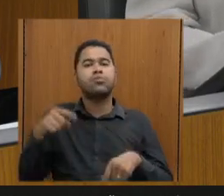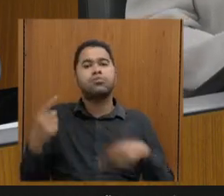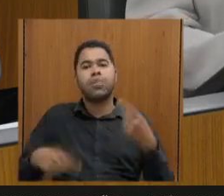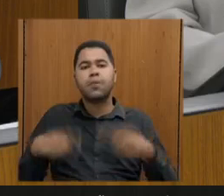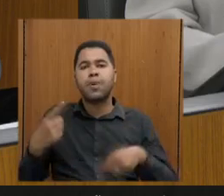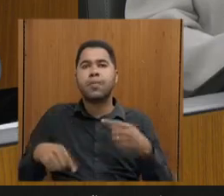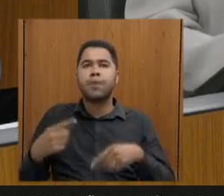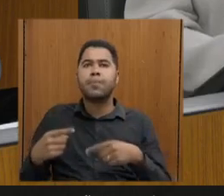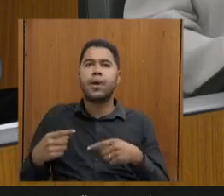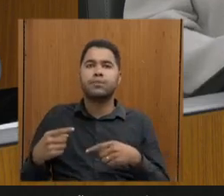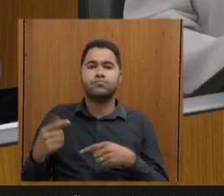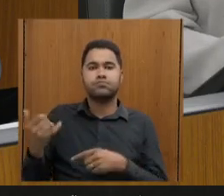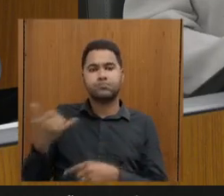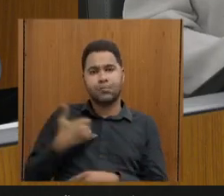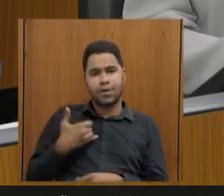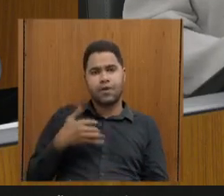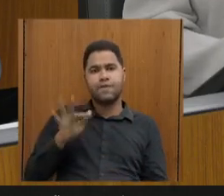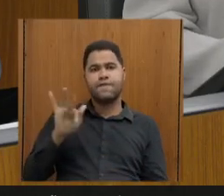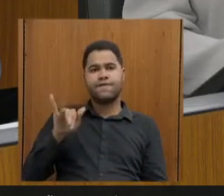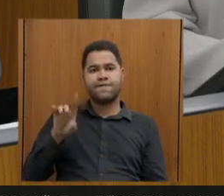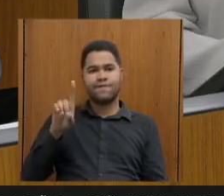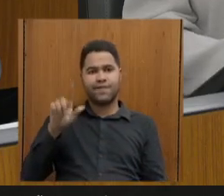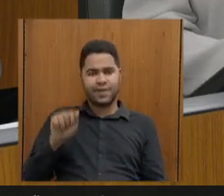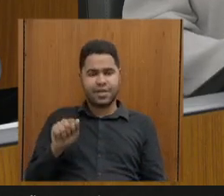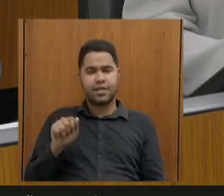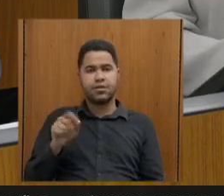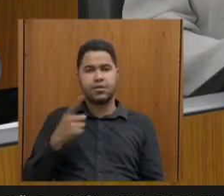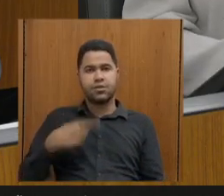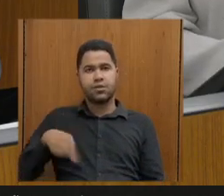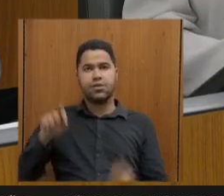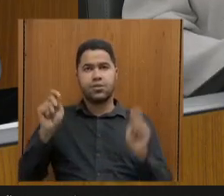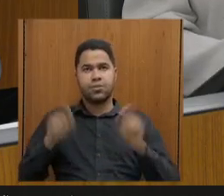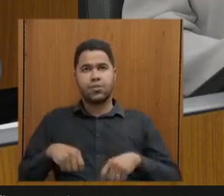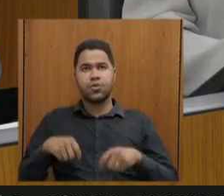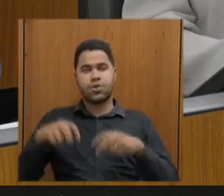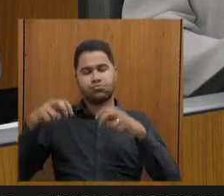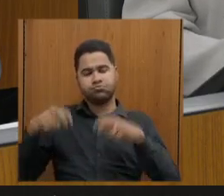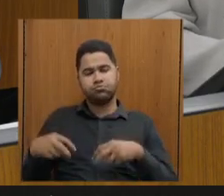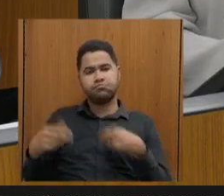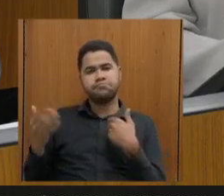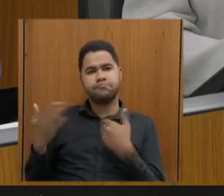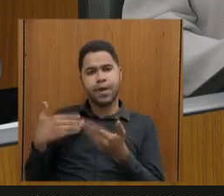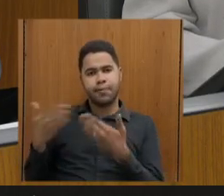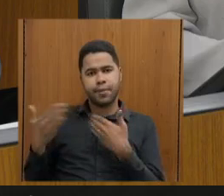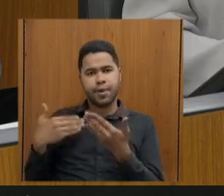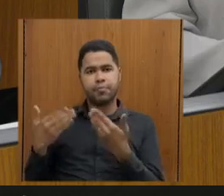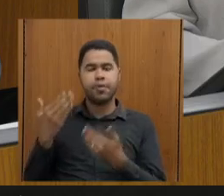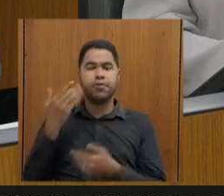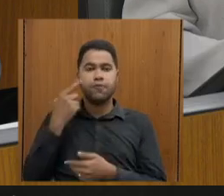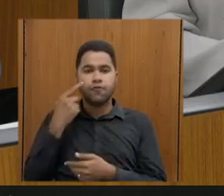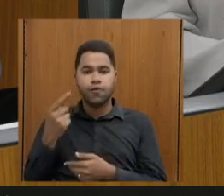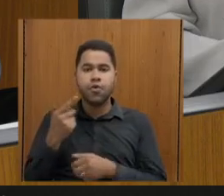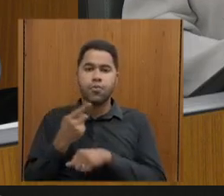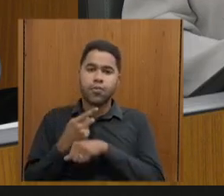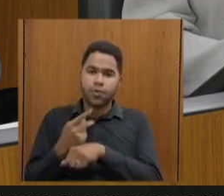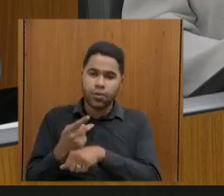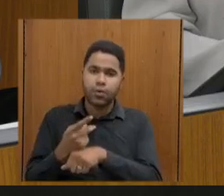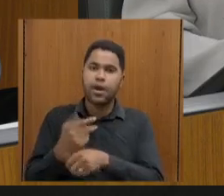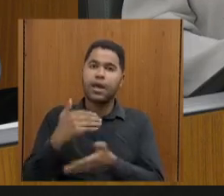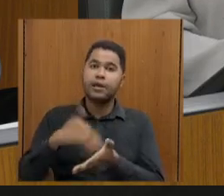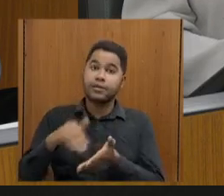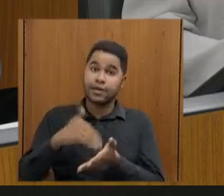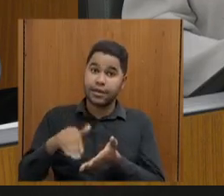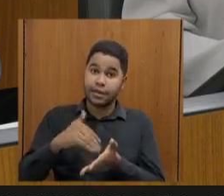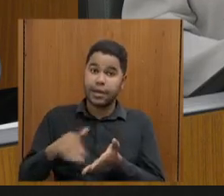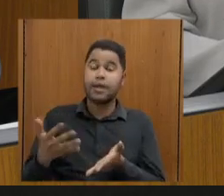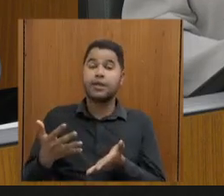Acabei de receber o print tá com a Fernanda e assim que a gente puder eu vou sentar com ela conversar vou procurar a secretaria de fazenda vamos unir